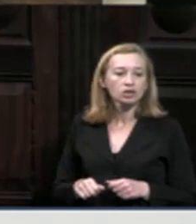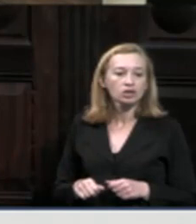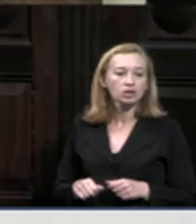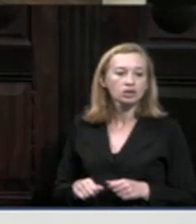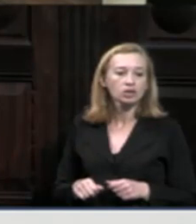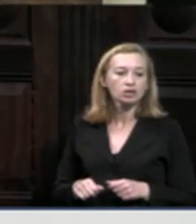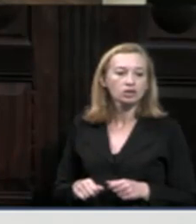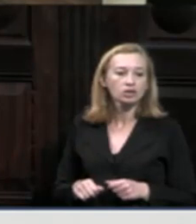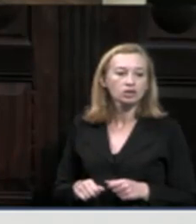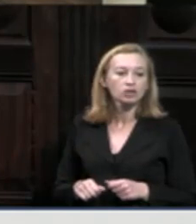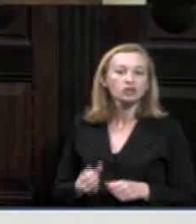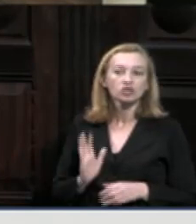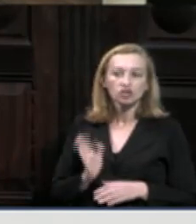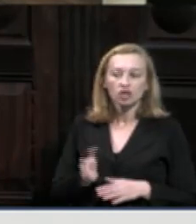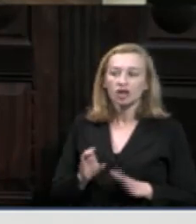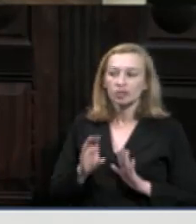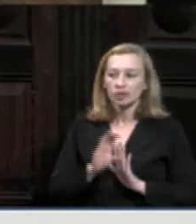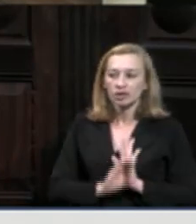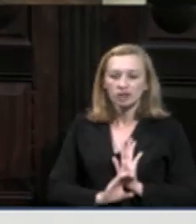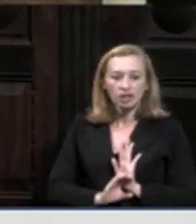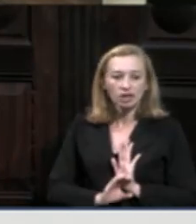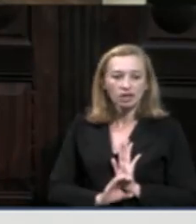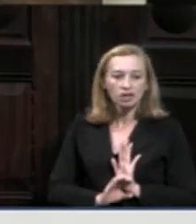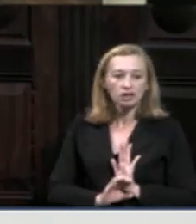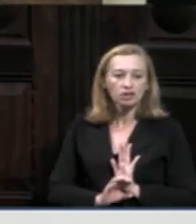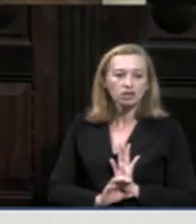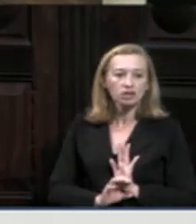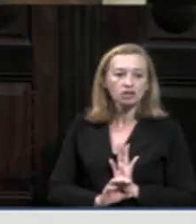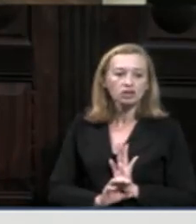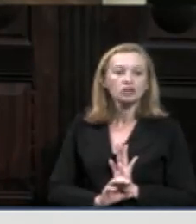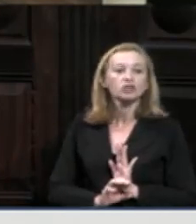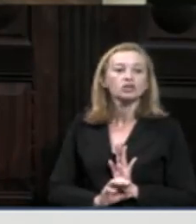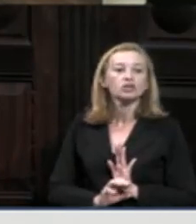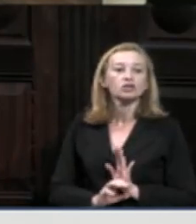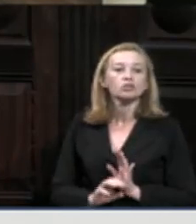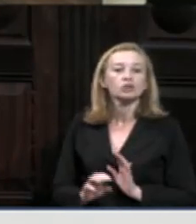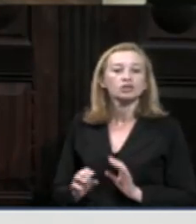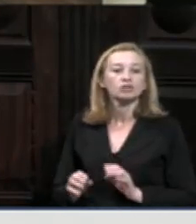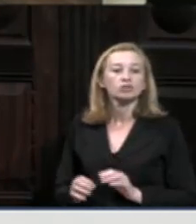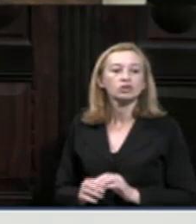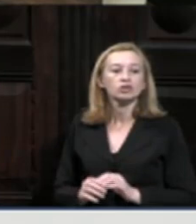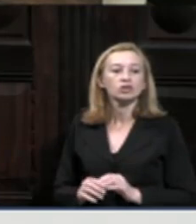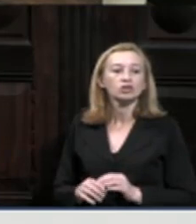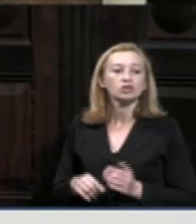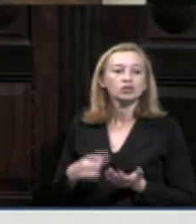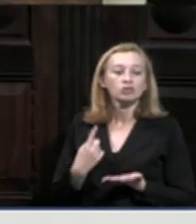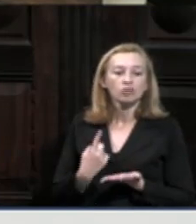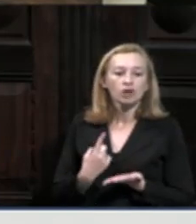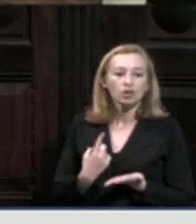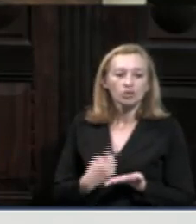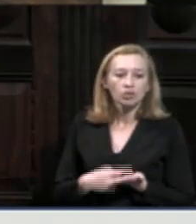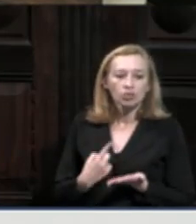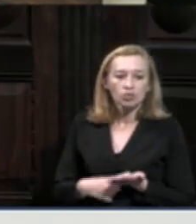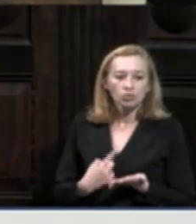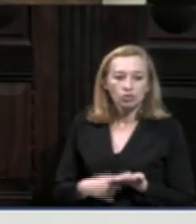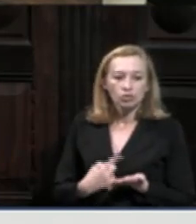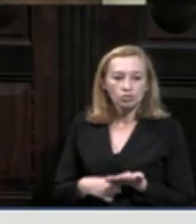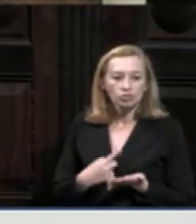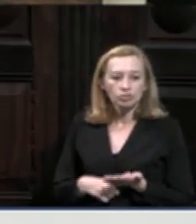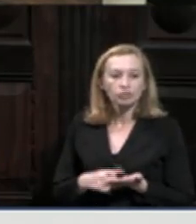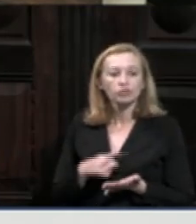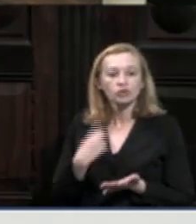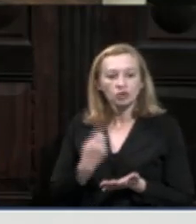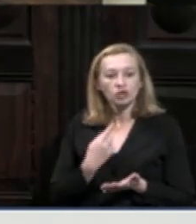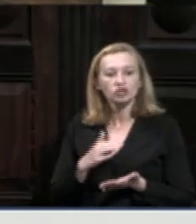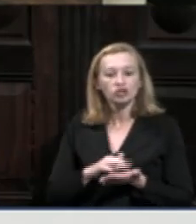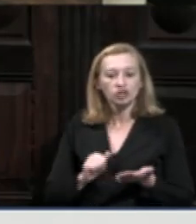cá, já emendado, com um parecer sobre as emendas, com um acordo para a sequência, a gente retira